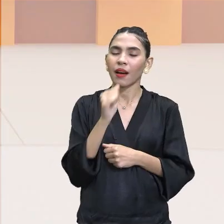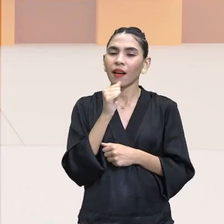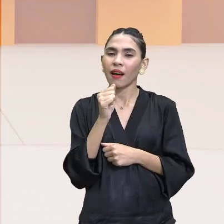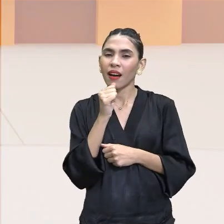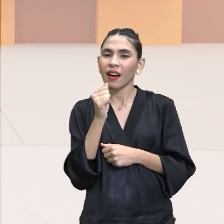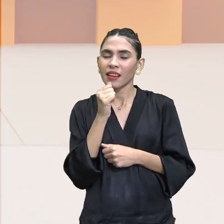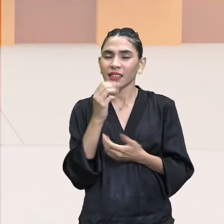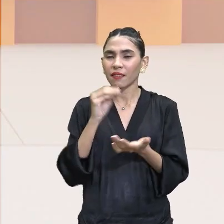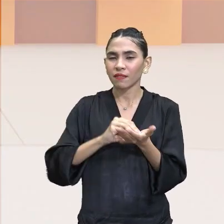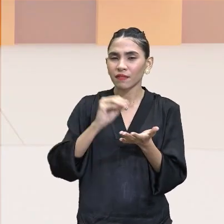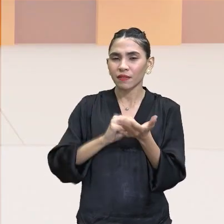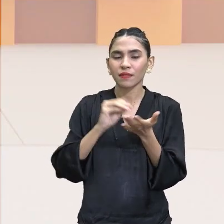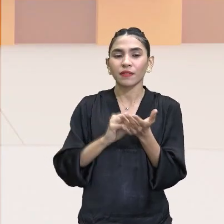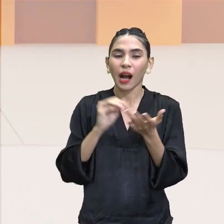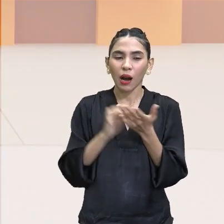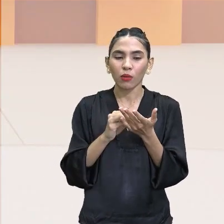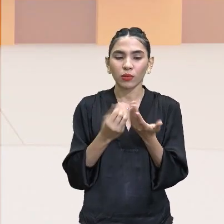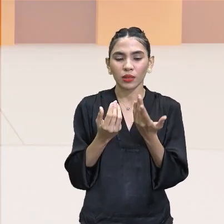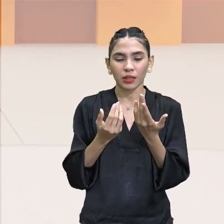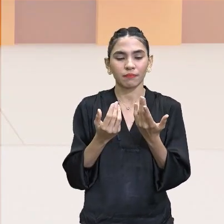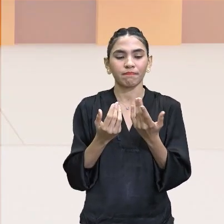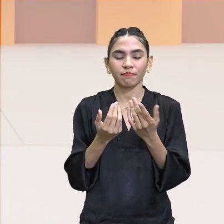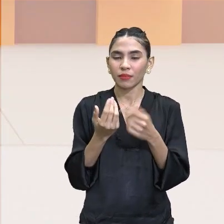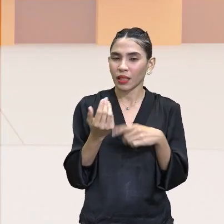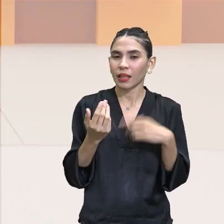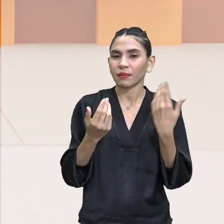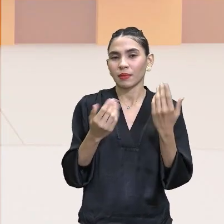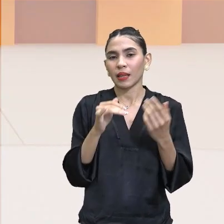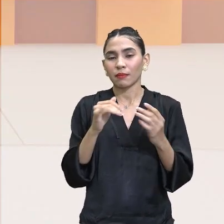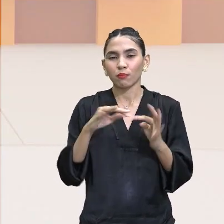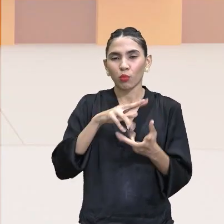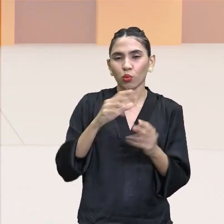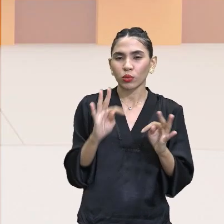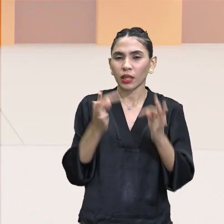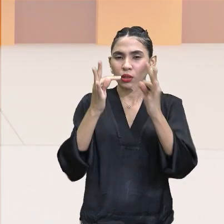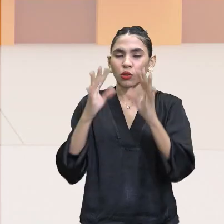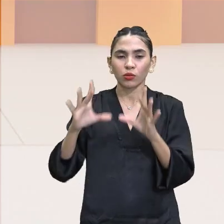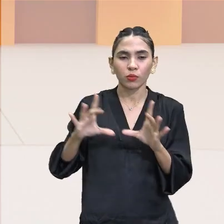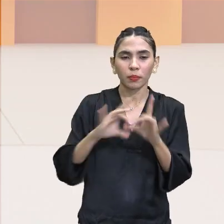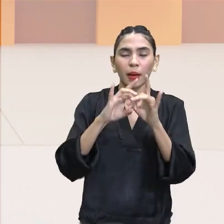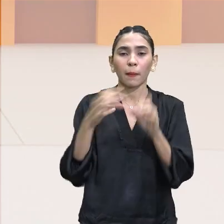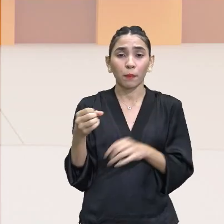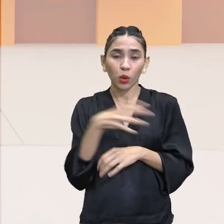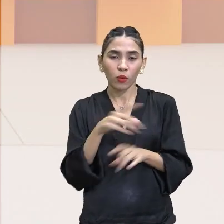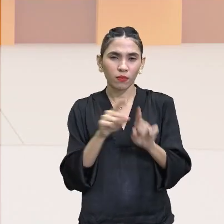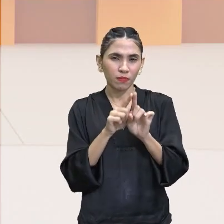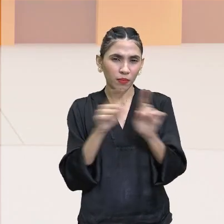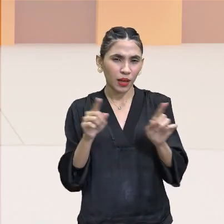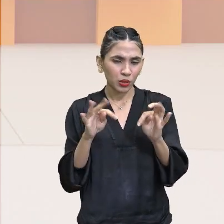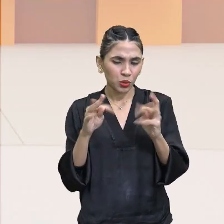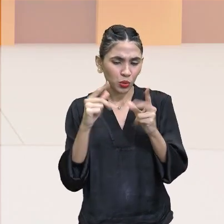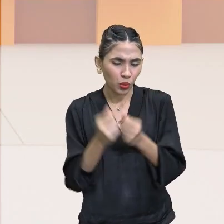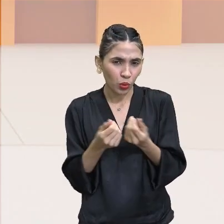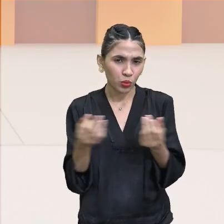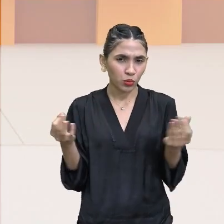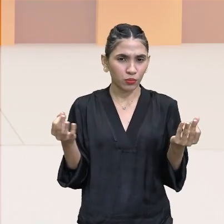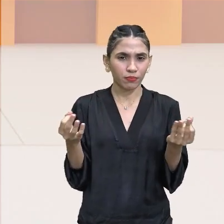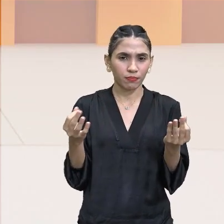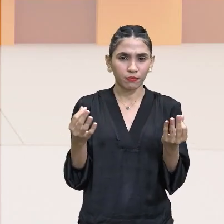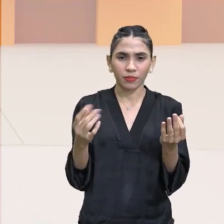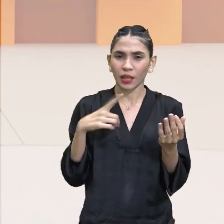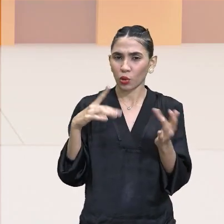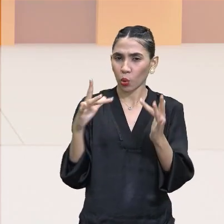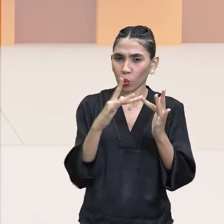mal resolvidas nesse mundo aí que é todo moderno, tecnológico, conectado, tudo bem. Mas será que está todo mundo acessando isso,